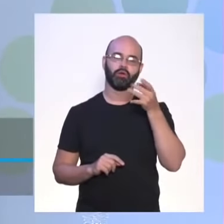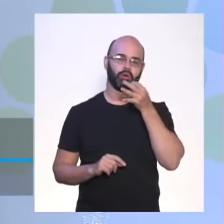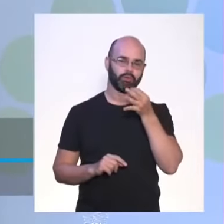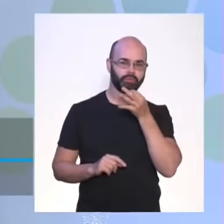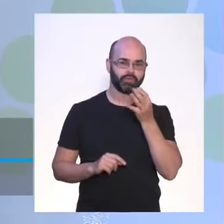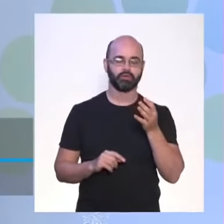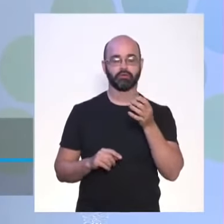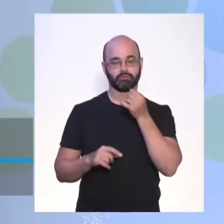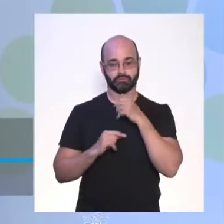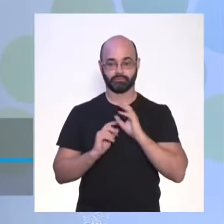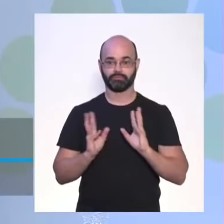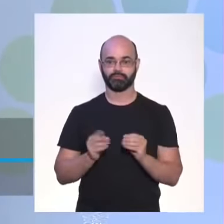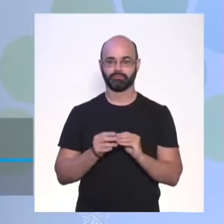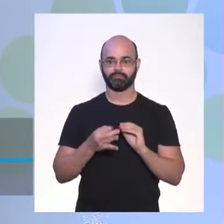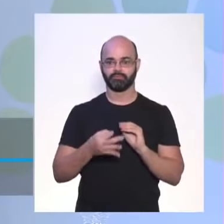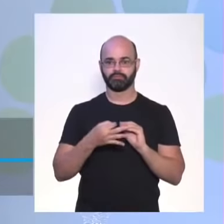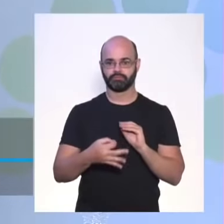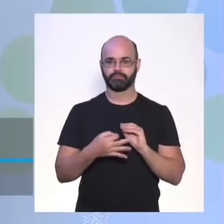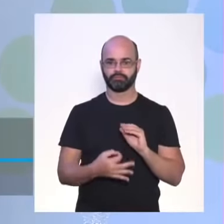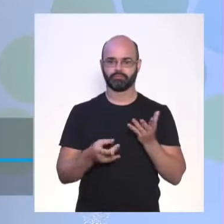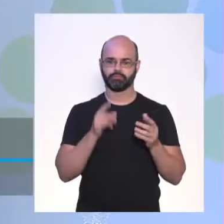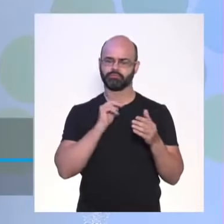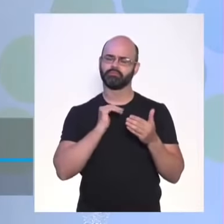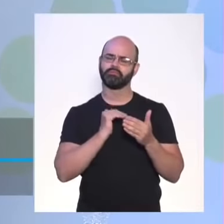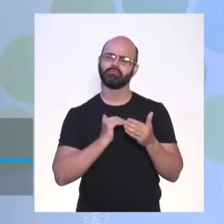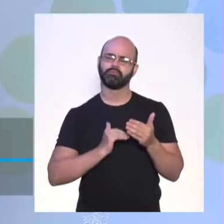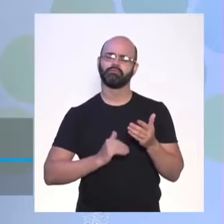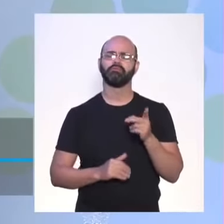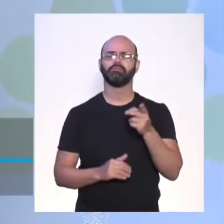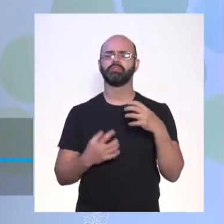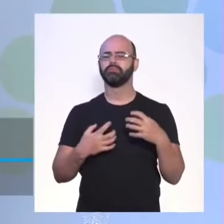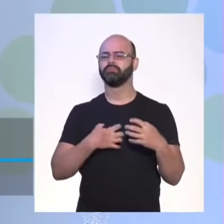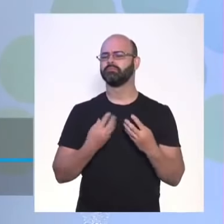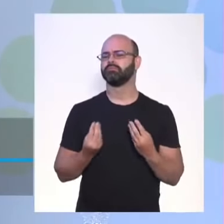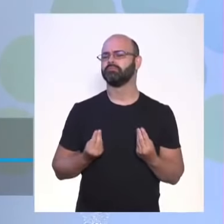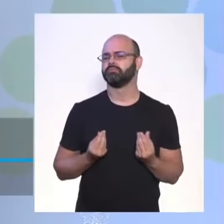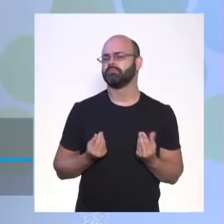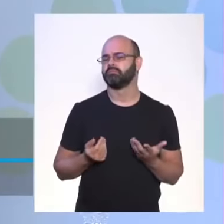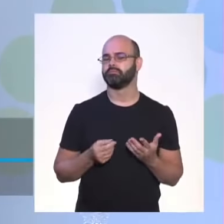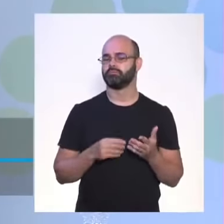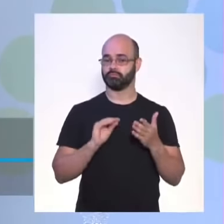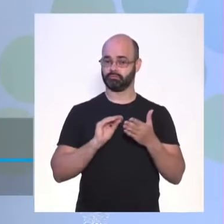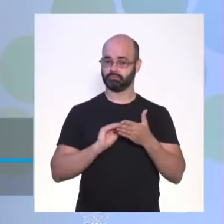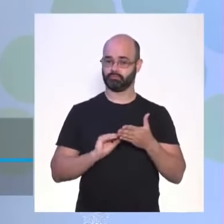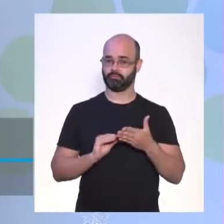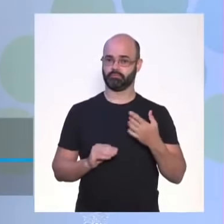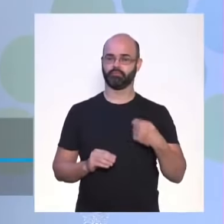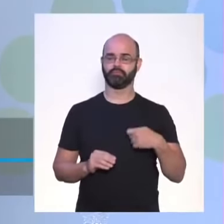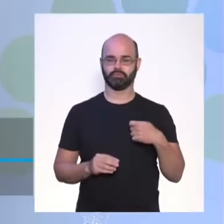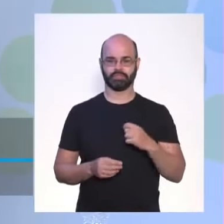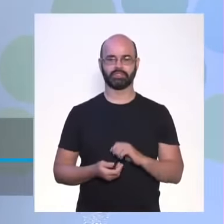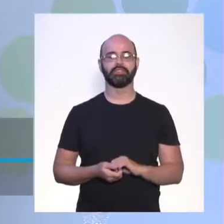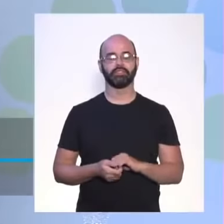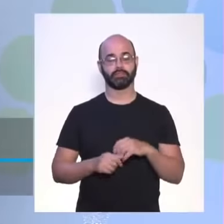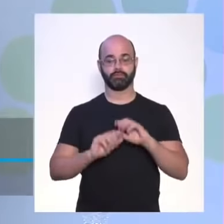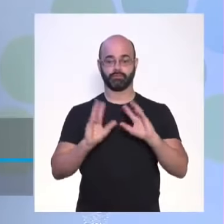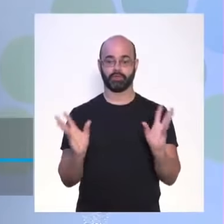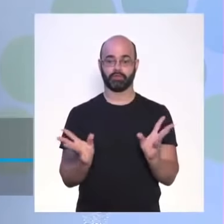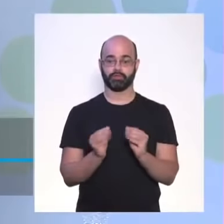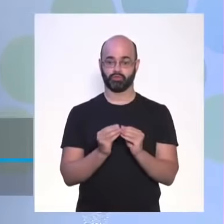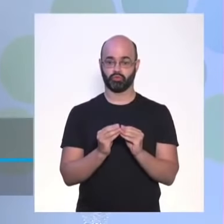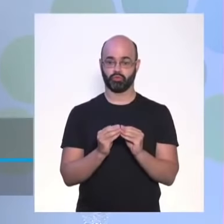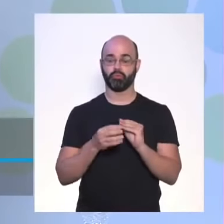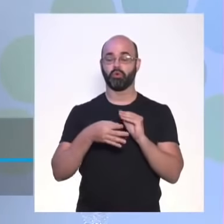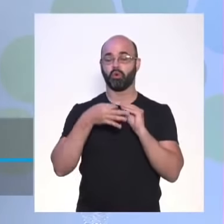essa obra mas tecer comentários sobre ela Quais são as suas impressões tá bom gente tá trabalhando é nessa linha o resumo